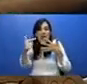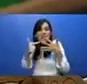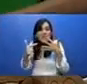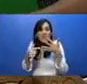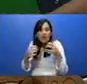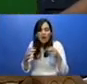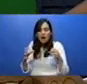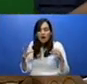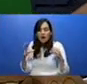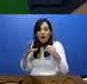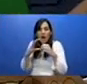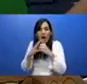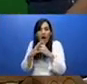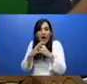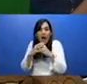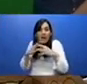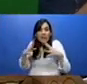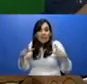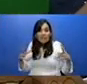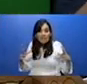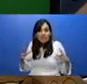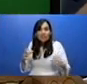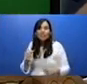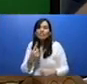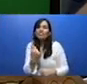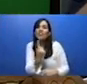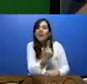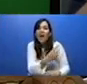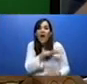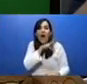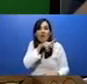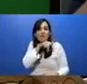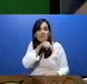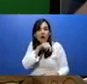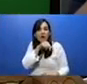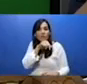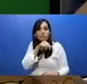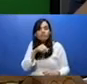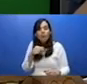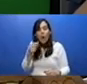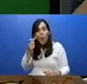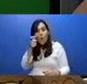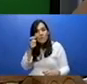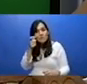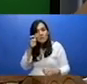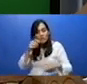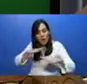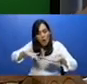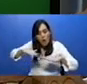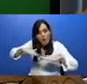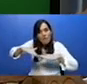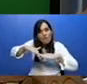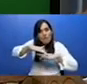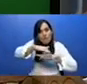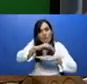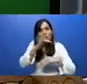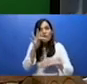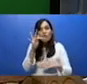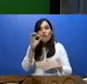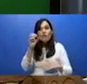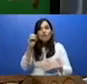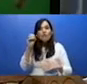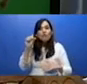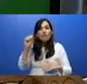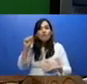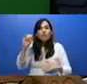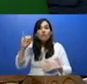por meio aqui, ó, desses fósseis que eles encontram, tá? Na natureza, nas rochas. Aqui